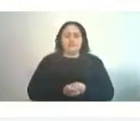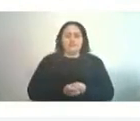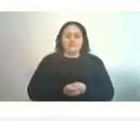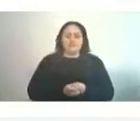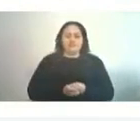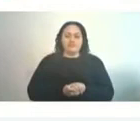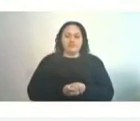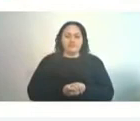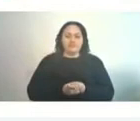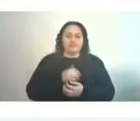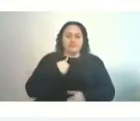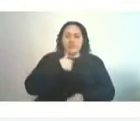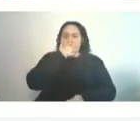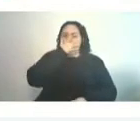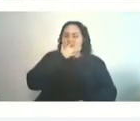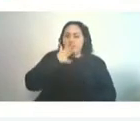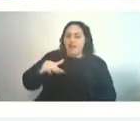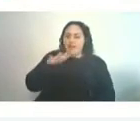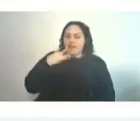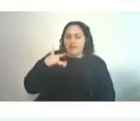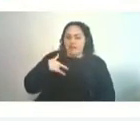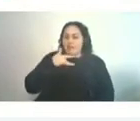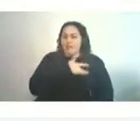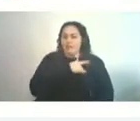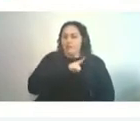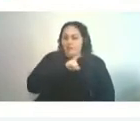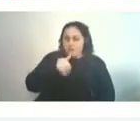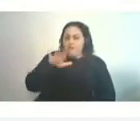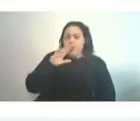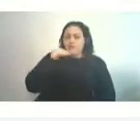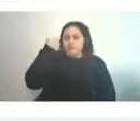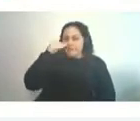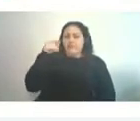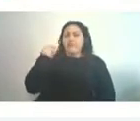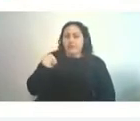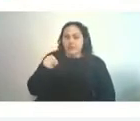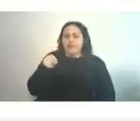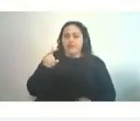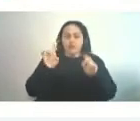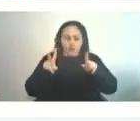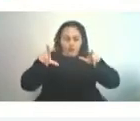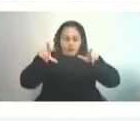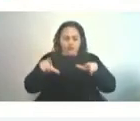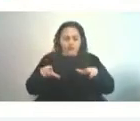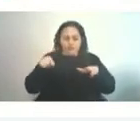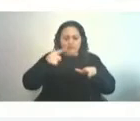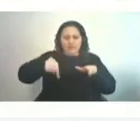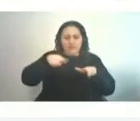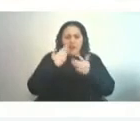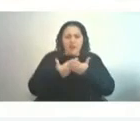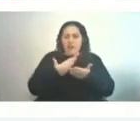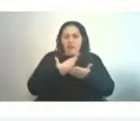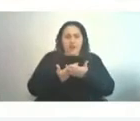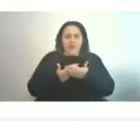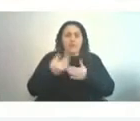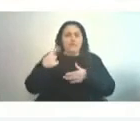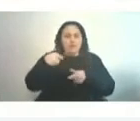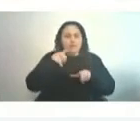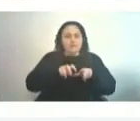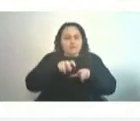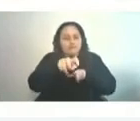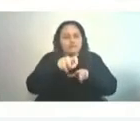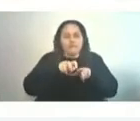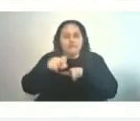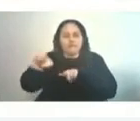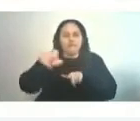mais essa experiência, né? De sair dos espaços auleiros, né? De estar